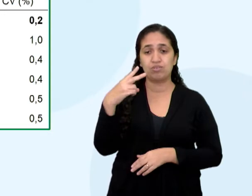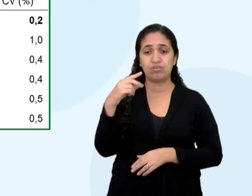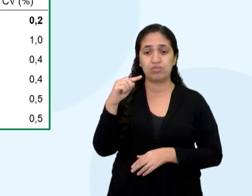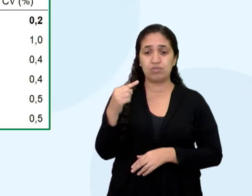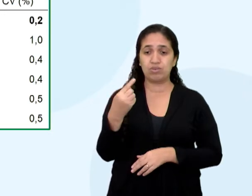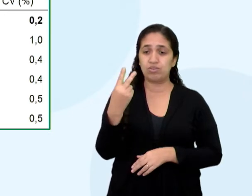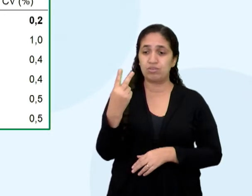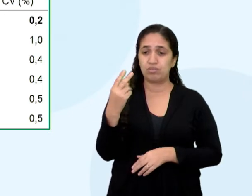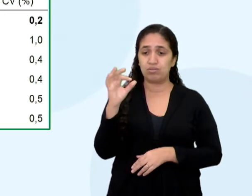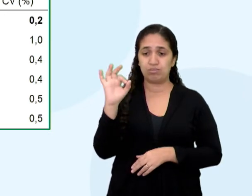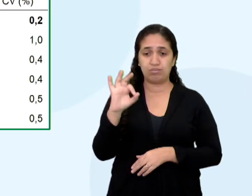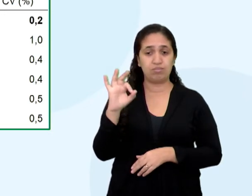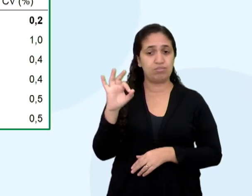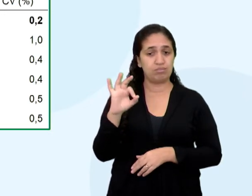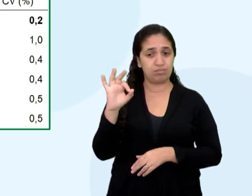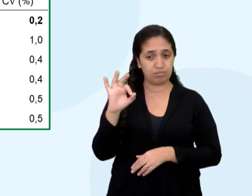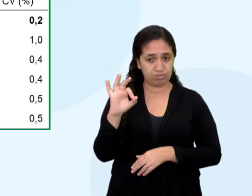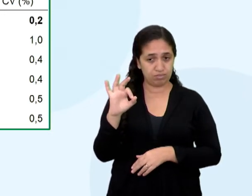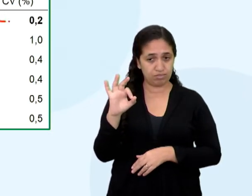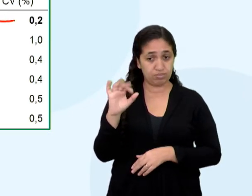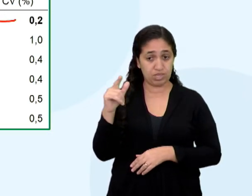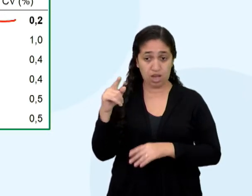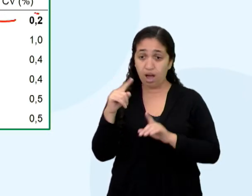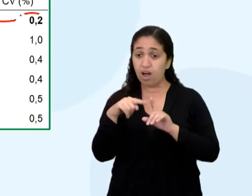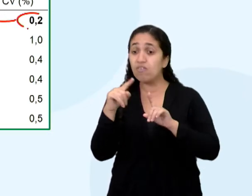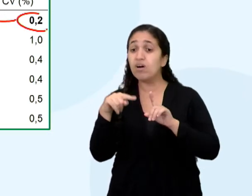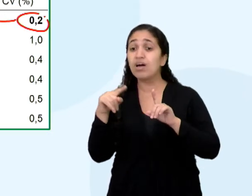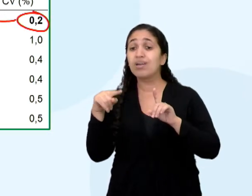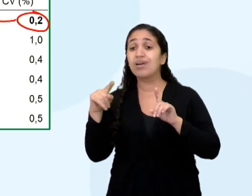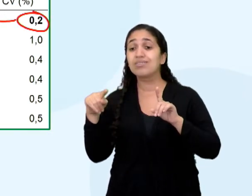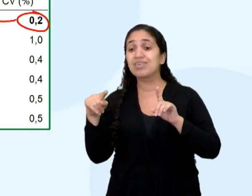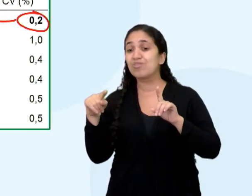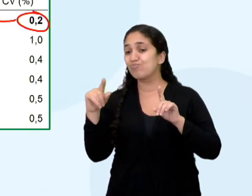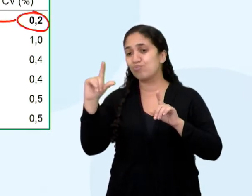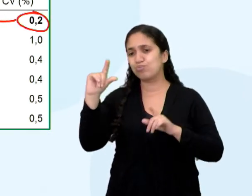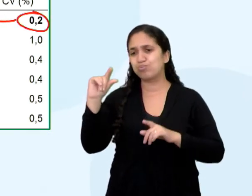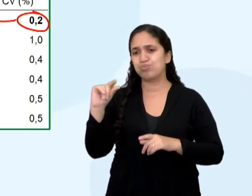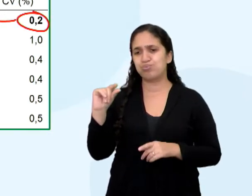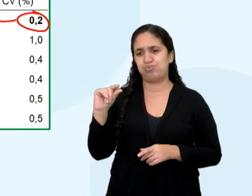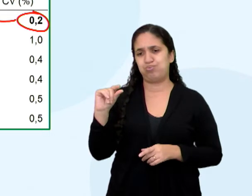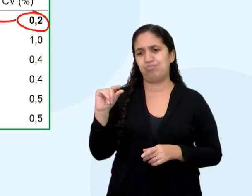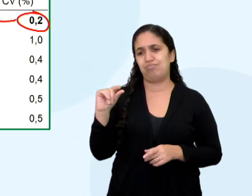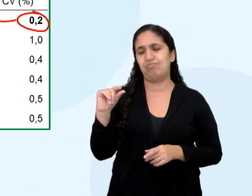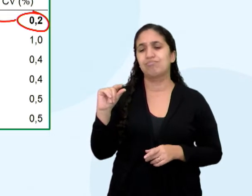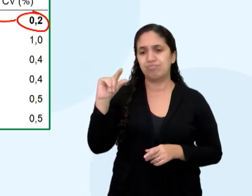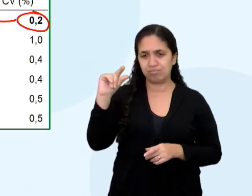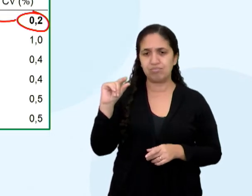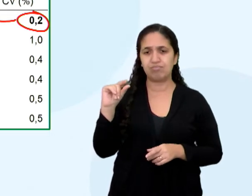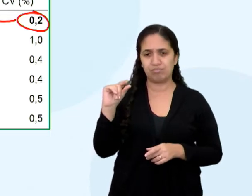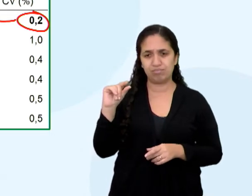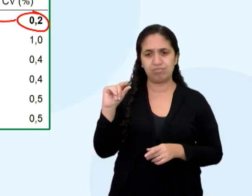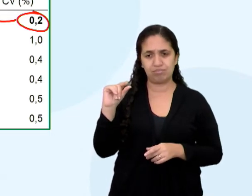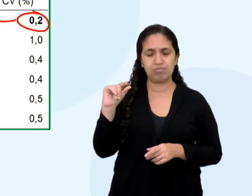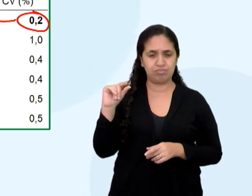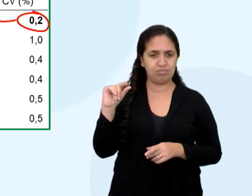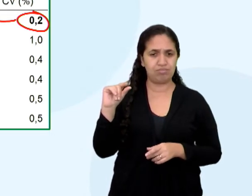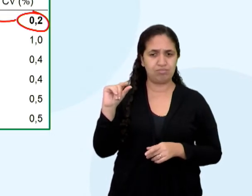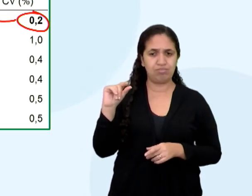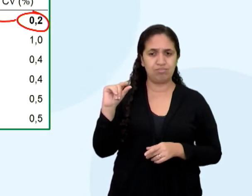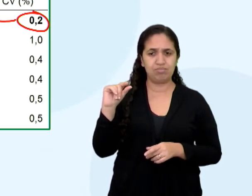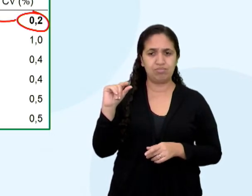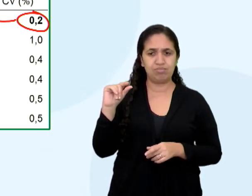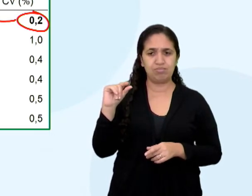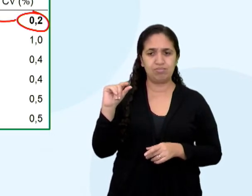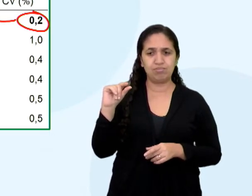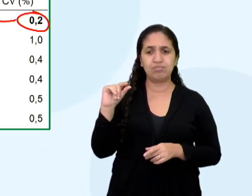92,2%, e veja que o coeficiente de variação aqui é muito baixo. Aqui nós temos um coeficiente de